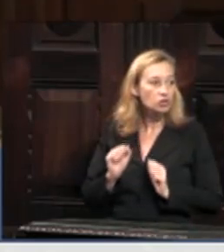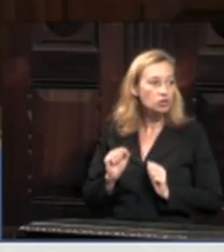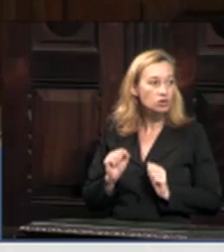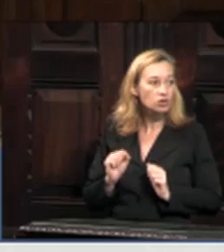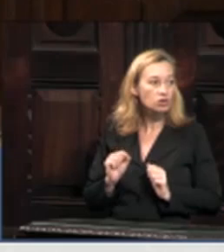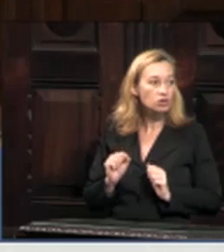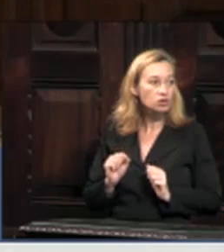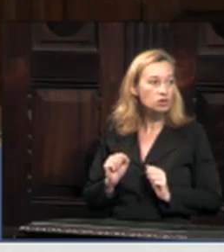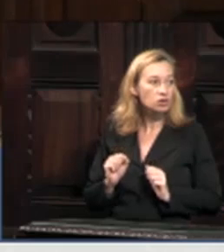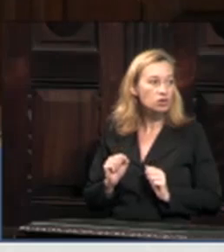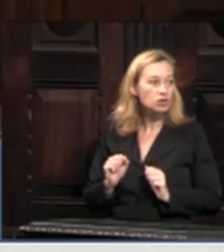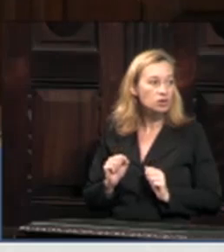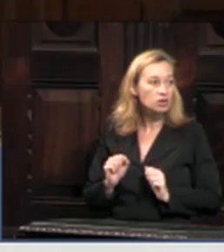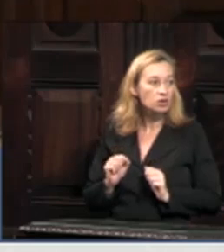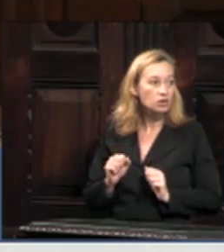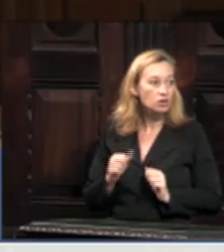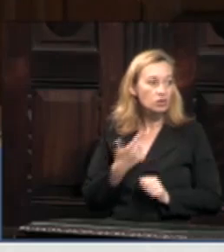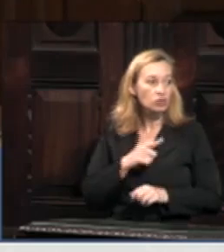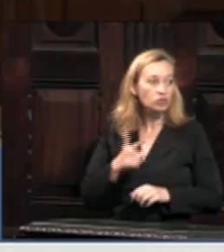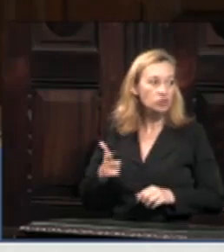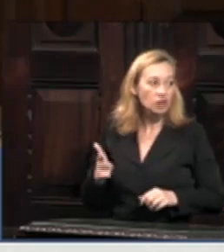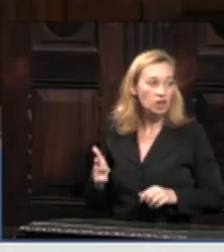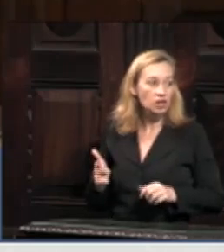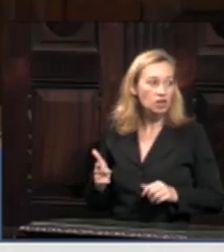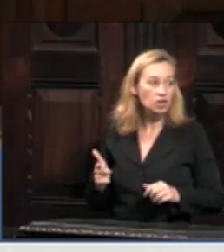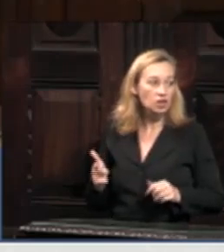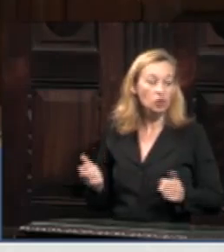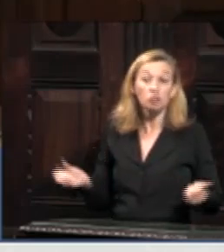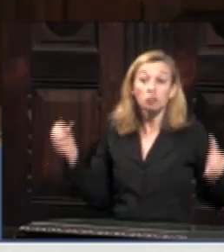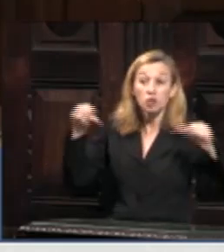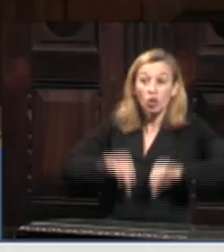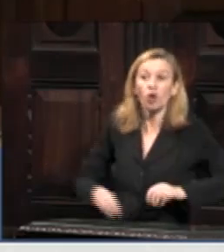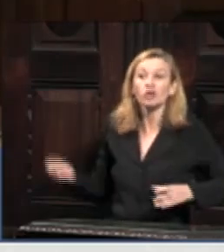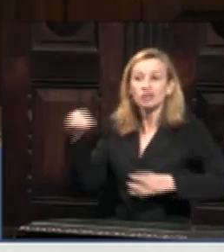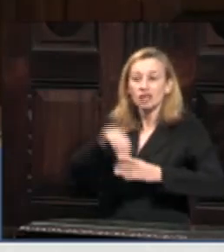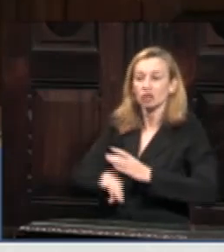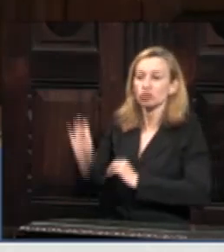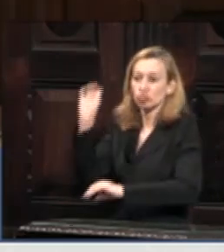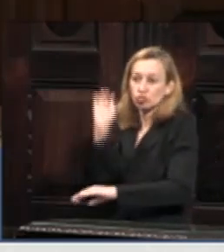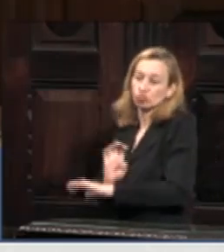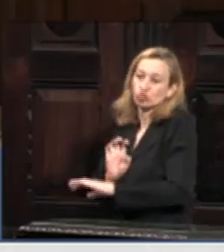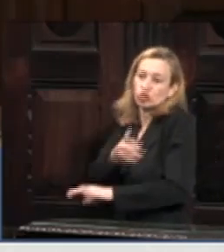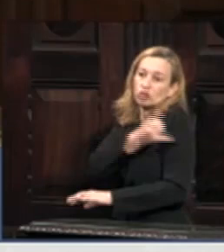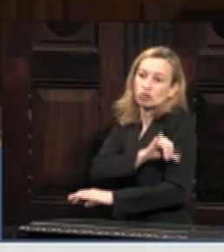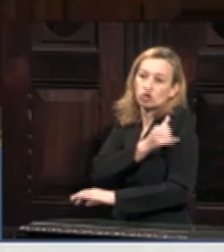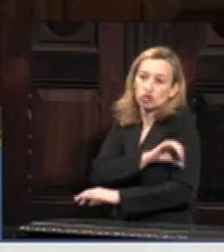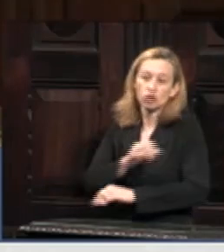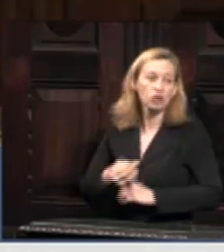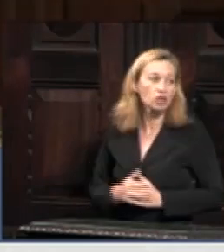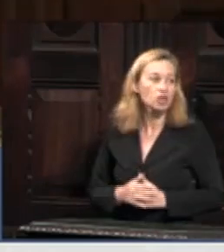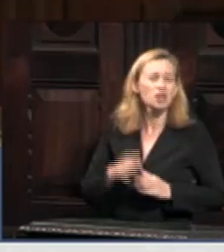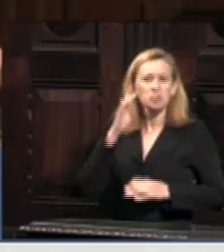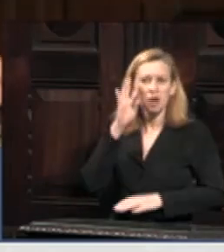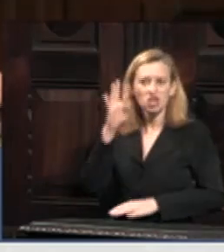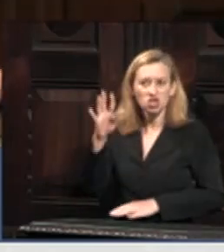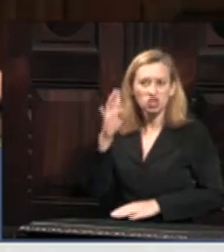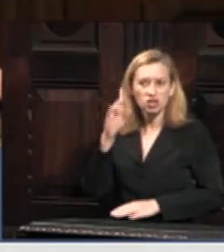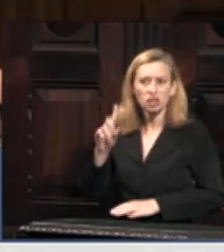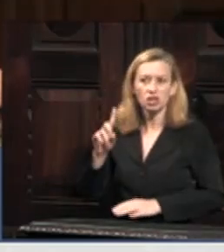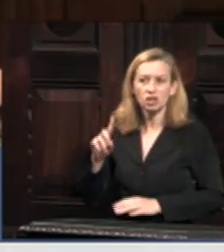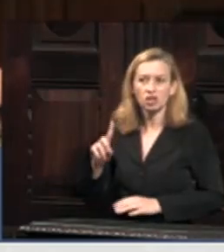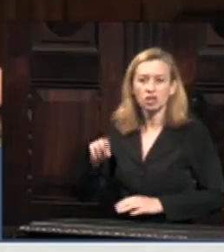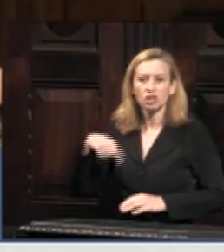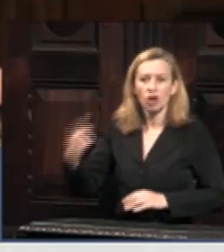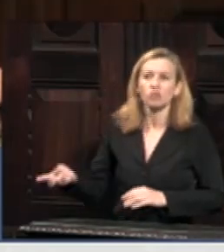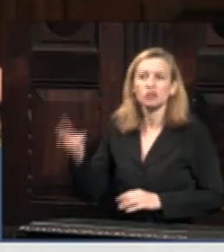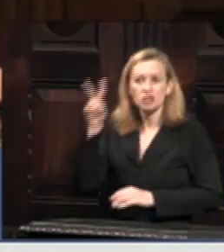de Janeiro a tragédia anunciada de uma tríplice horrorosa. Imaginem vocês na próxima